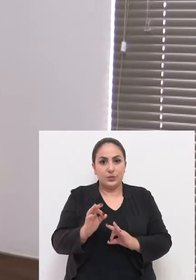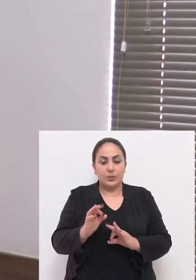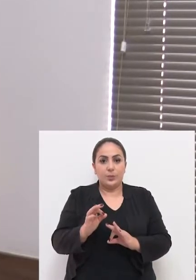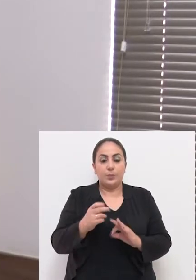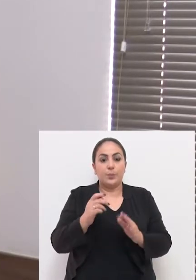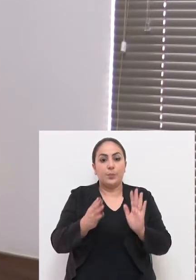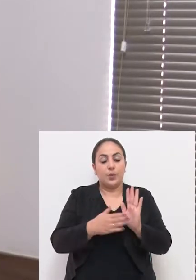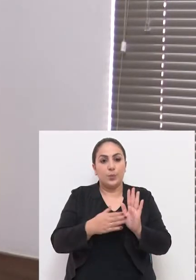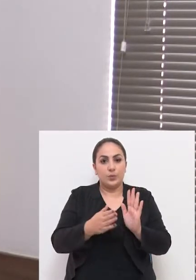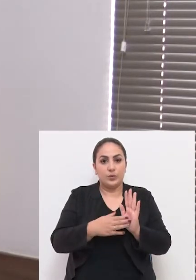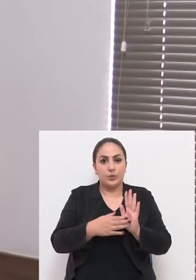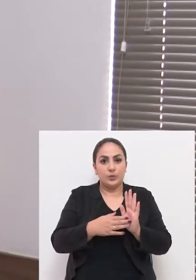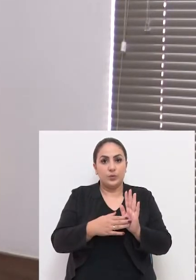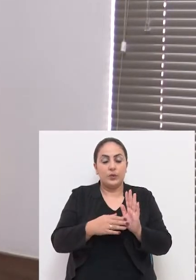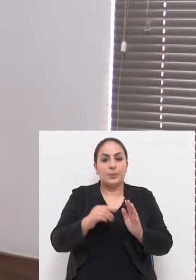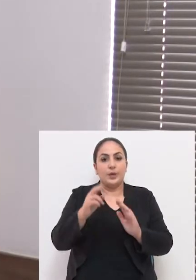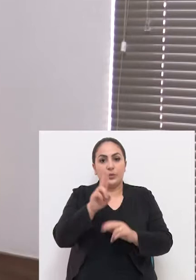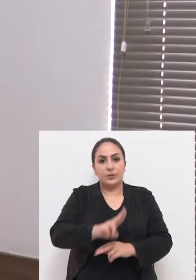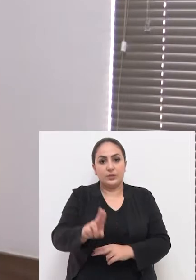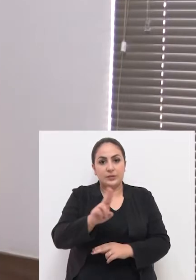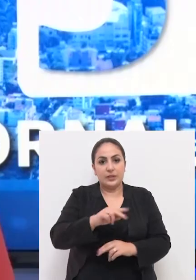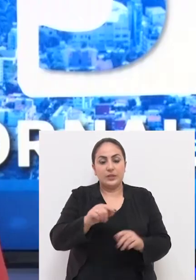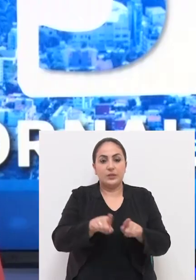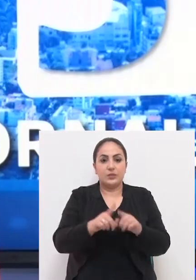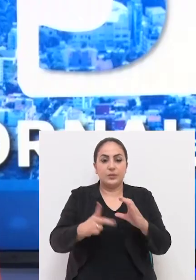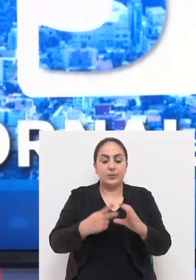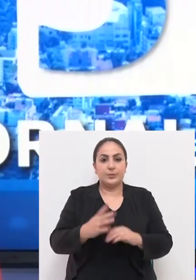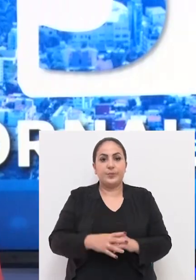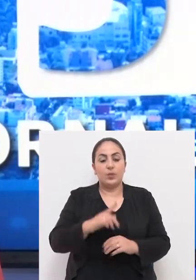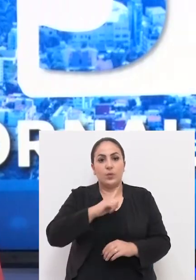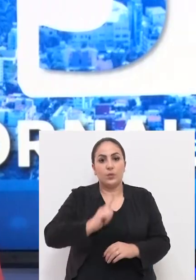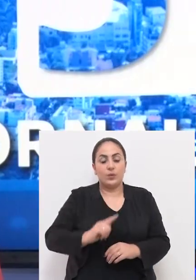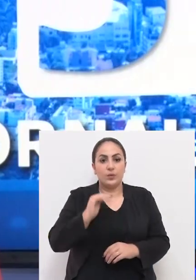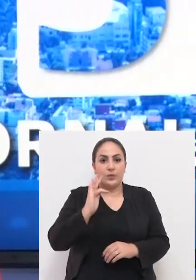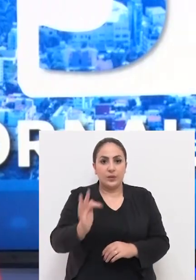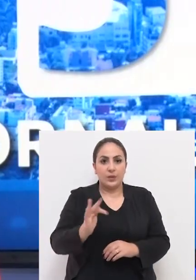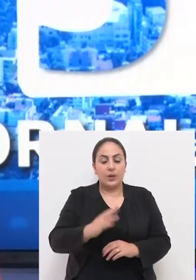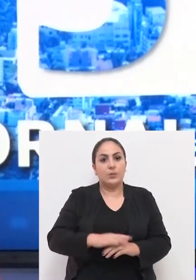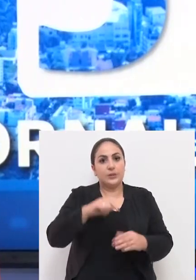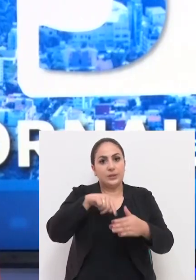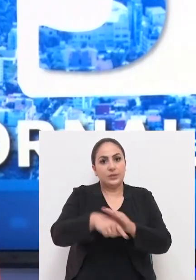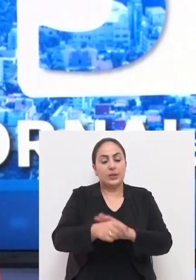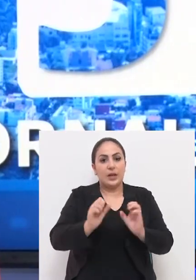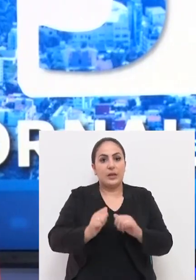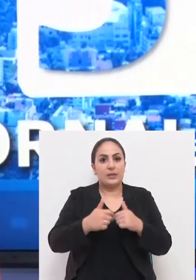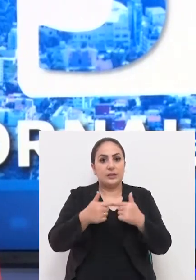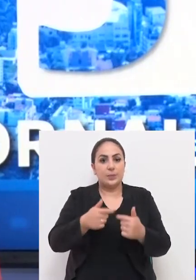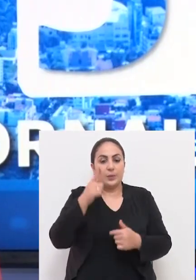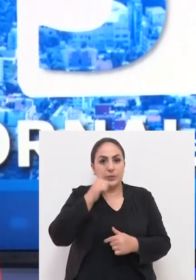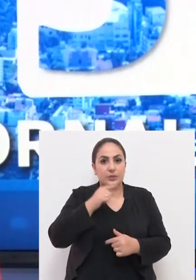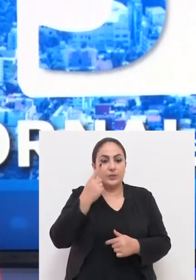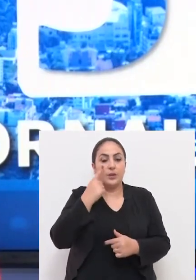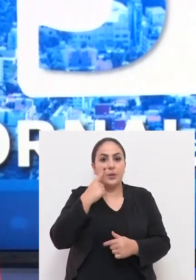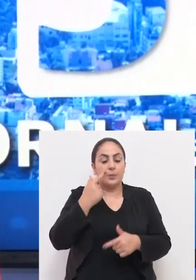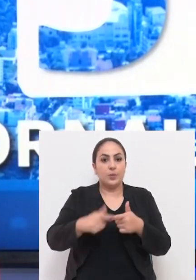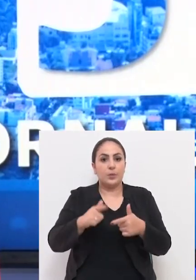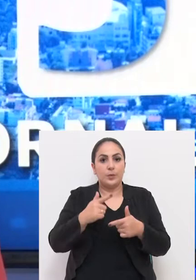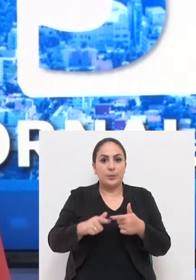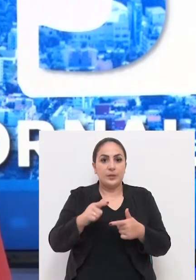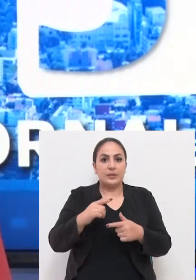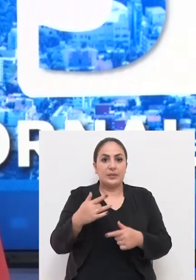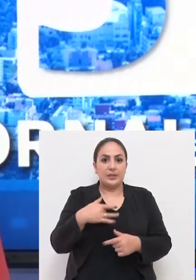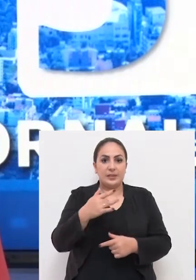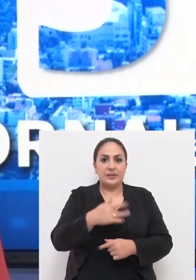então proposto pelo Poder Público, pela Universidade. O governo federal intensifica ações para tratar problemas de